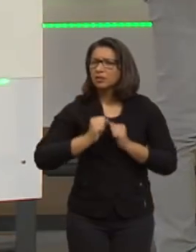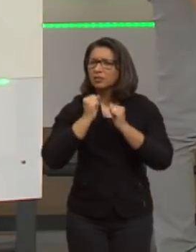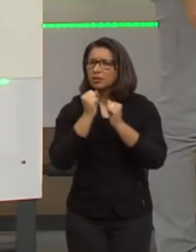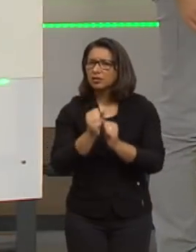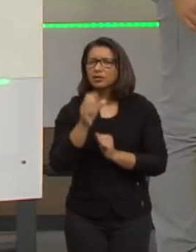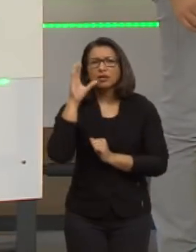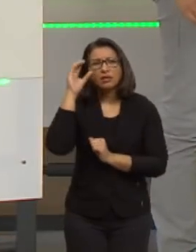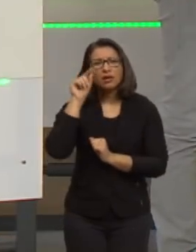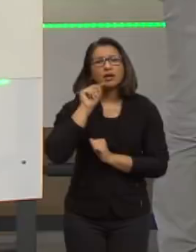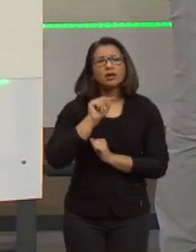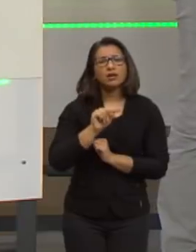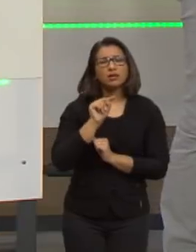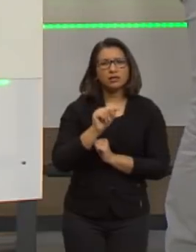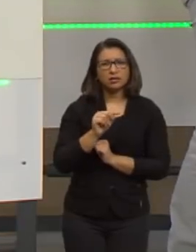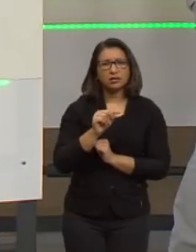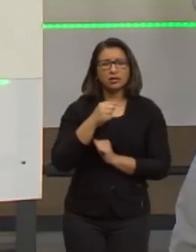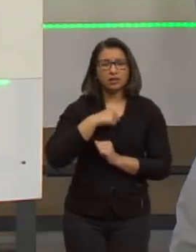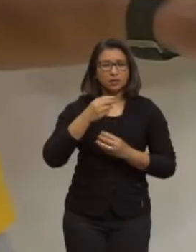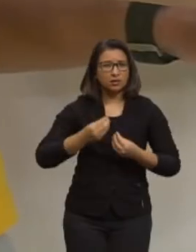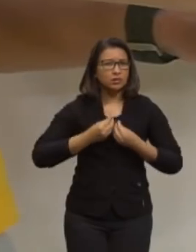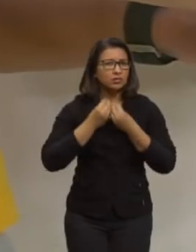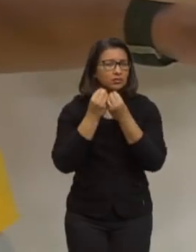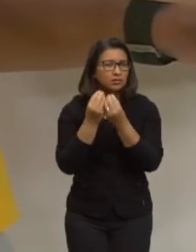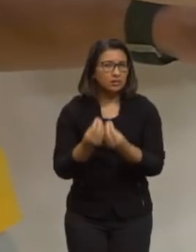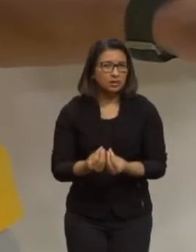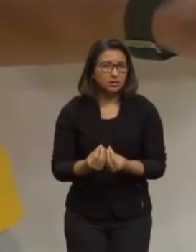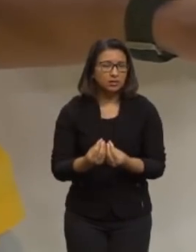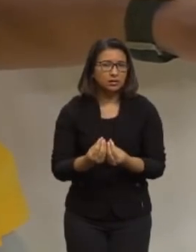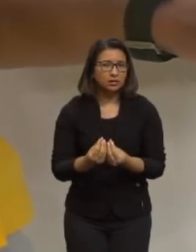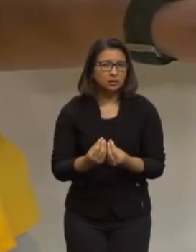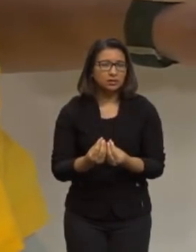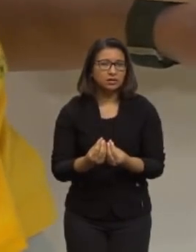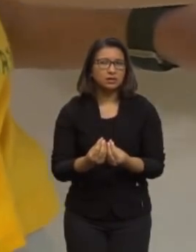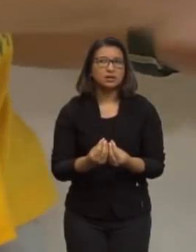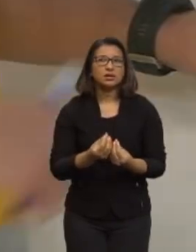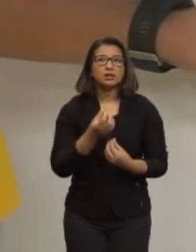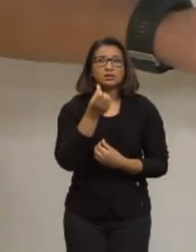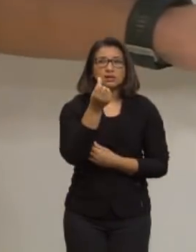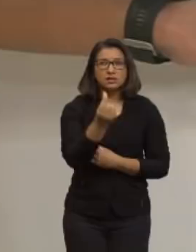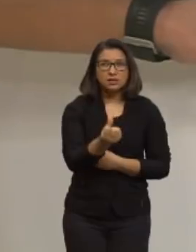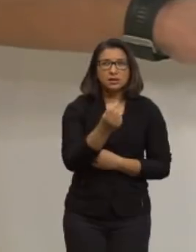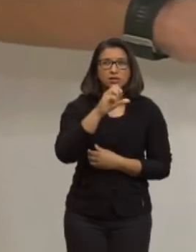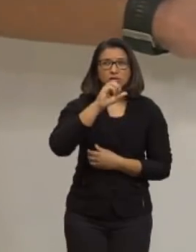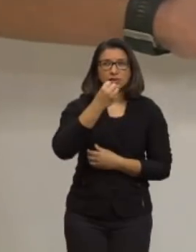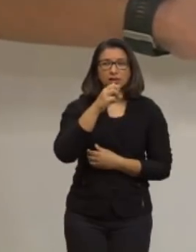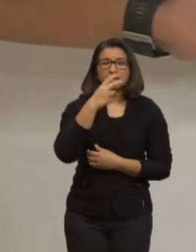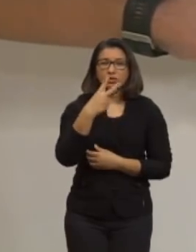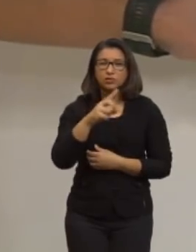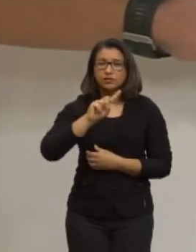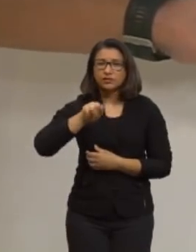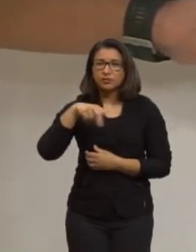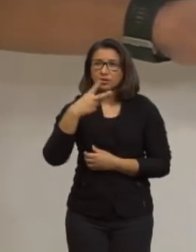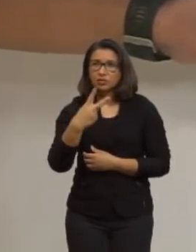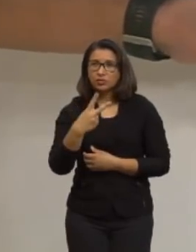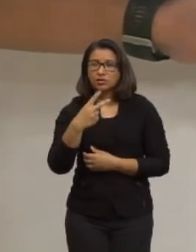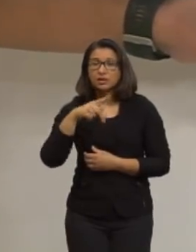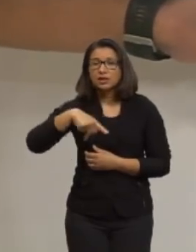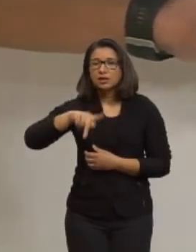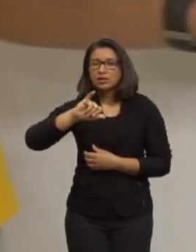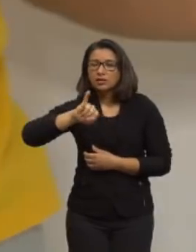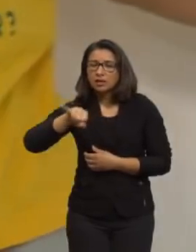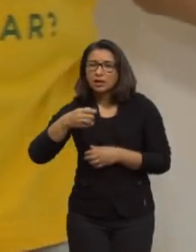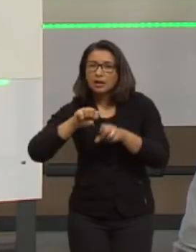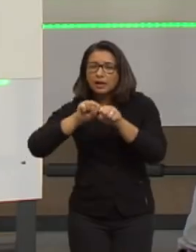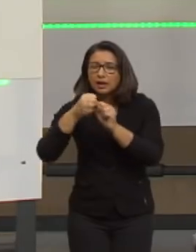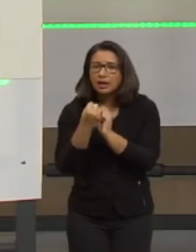observar aqui eu dei 680 e 2,2 kg de aula e para quebrar